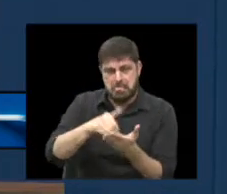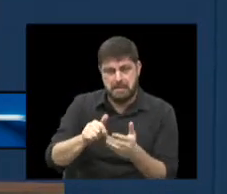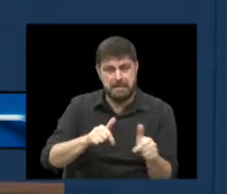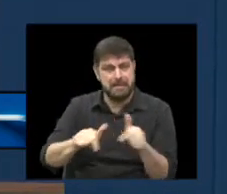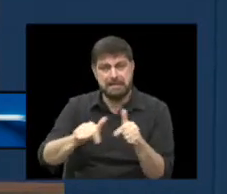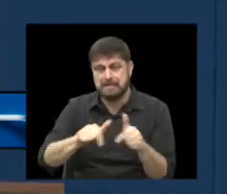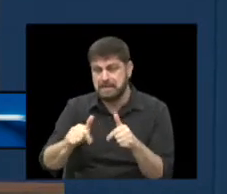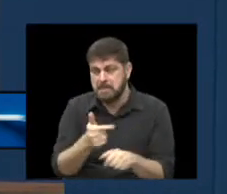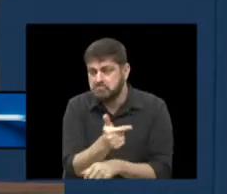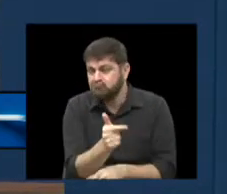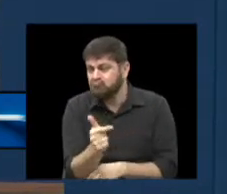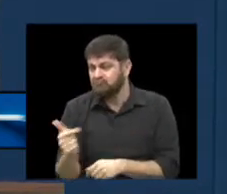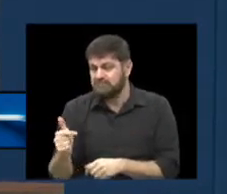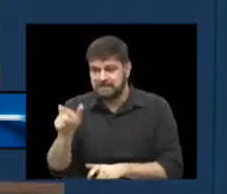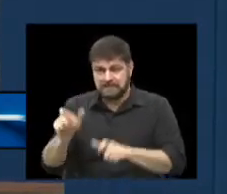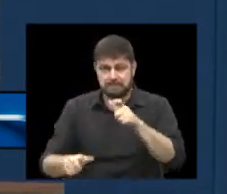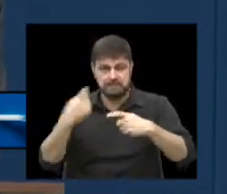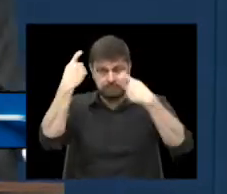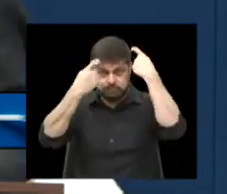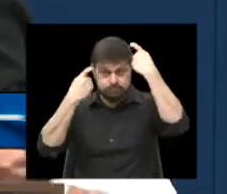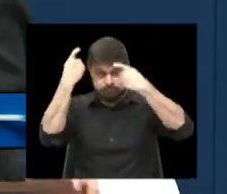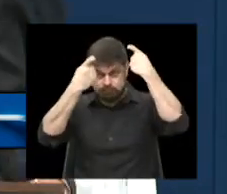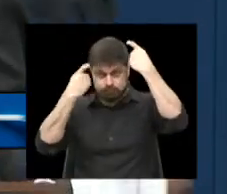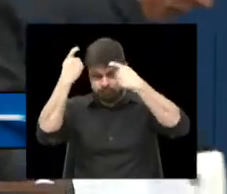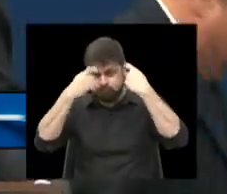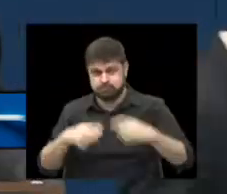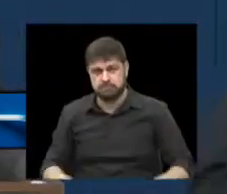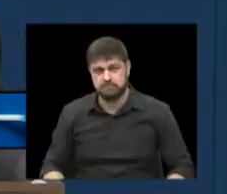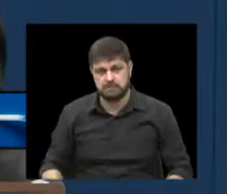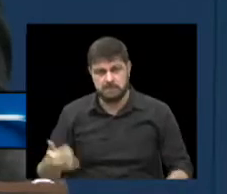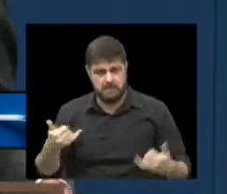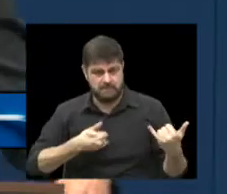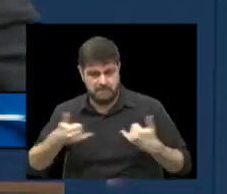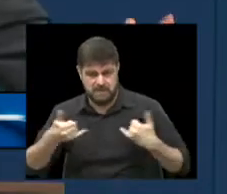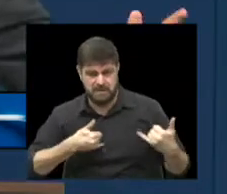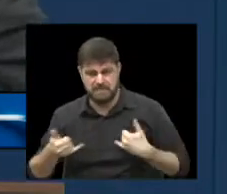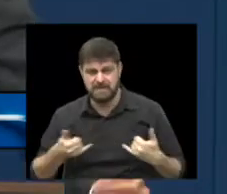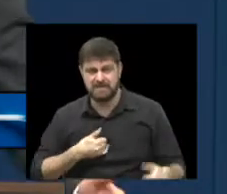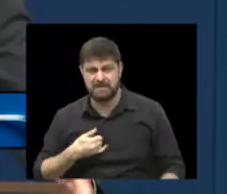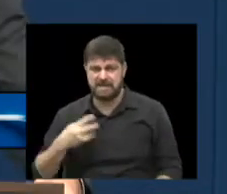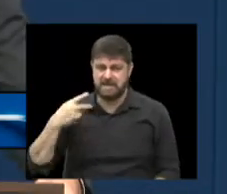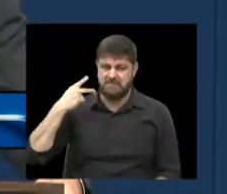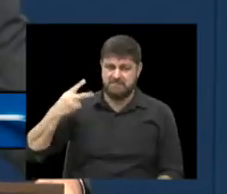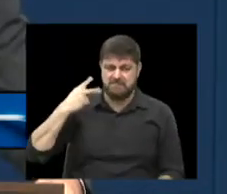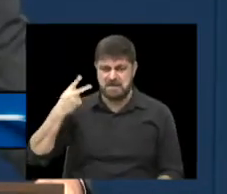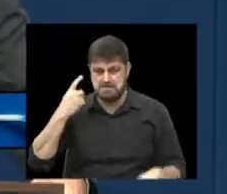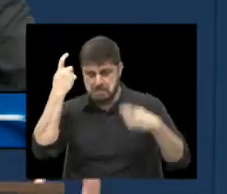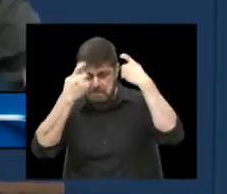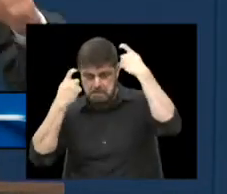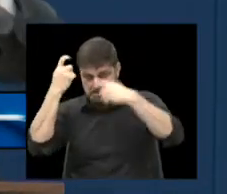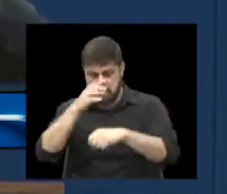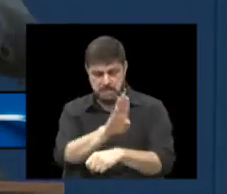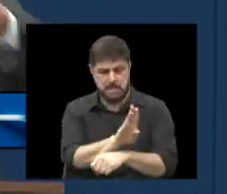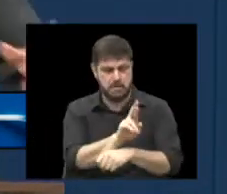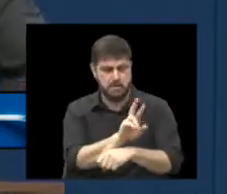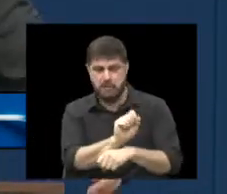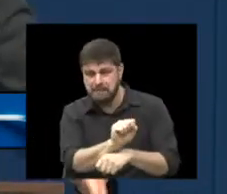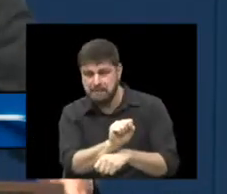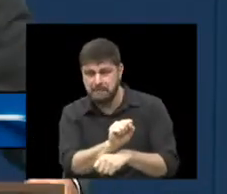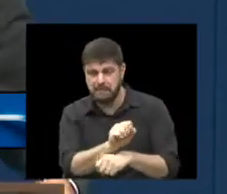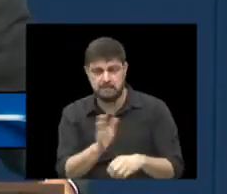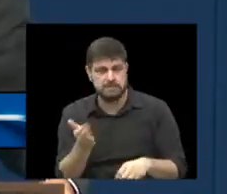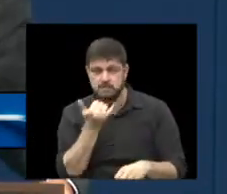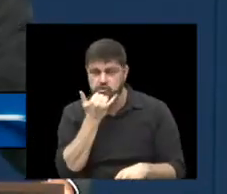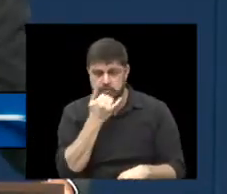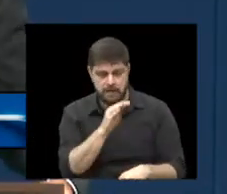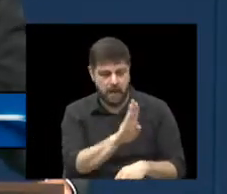está preocupado, né? E quando dizem assim, eu já tenho ouvido falar, pô, os vereadores estão muito preocupados com bares e deveriam estar preocupados